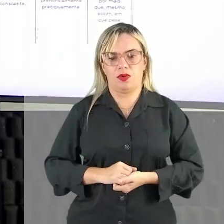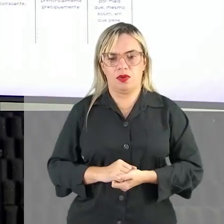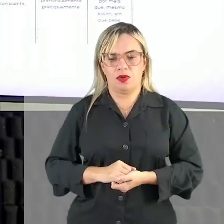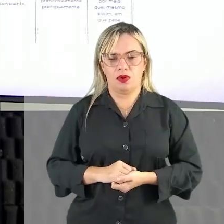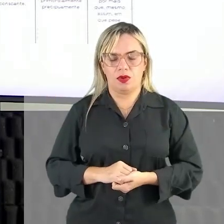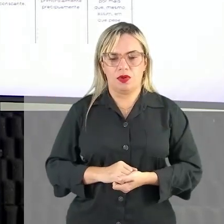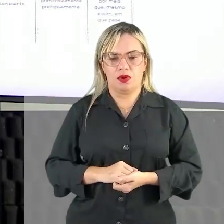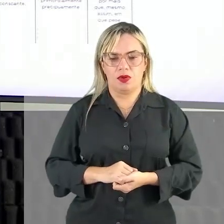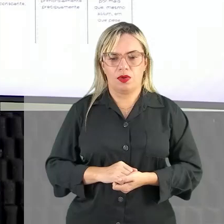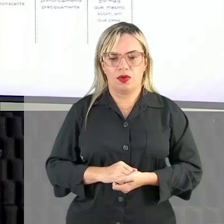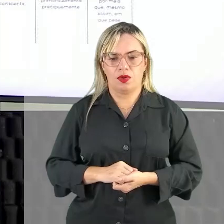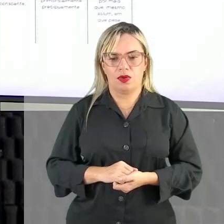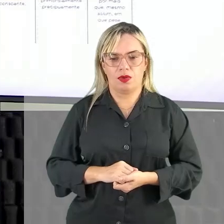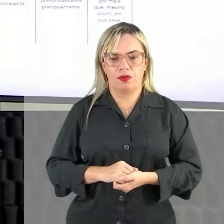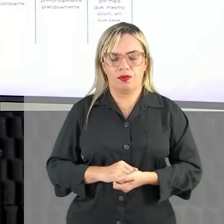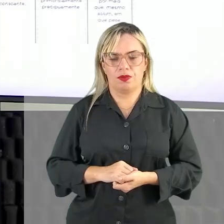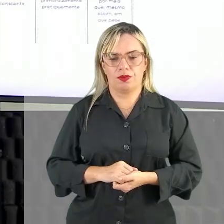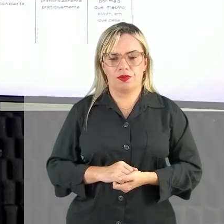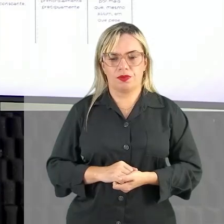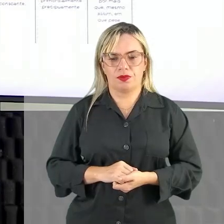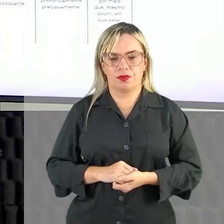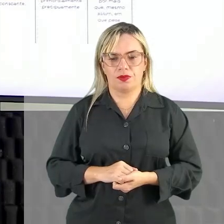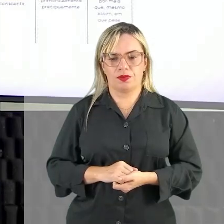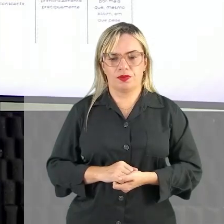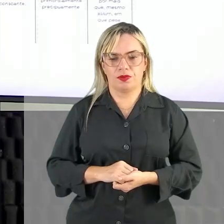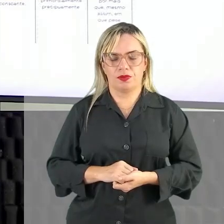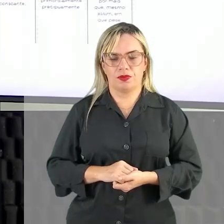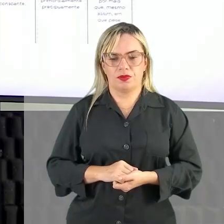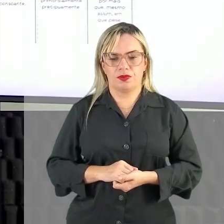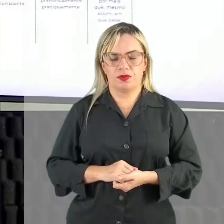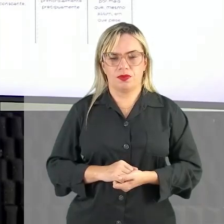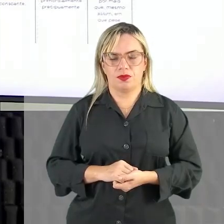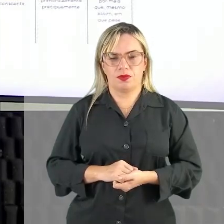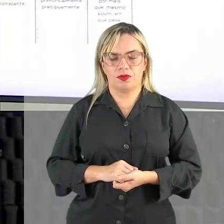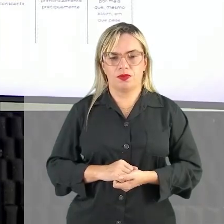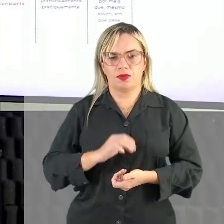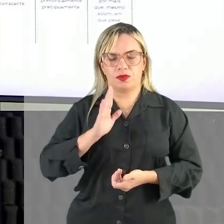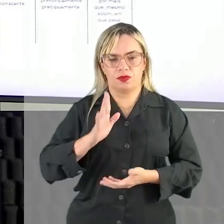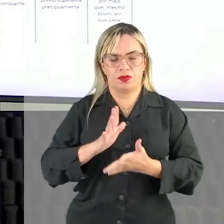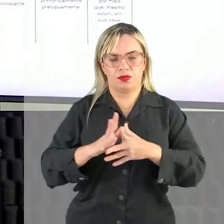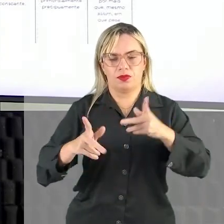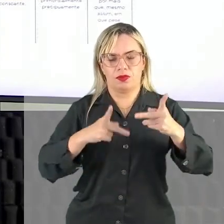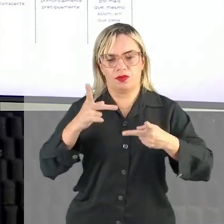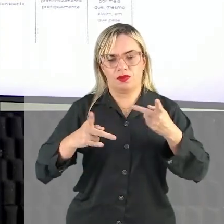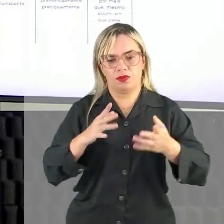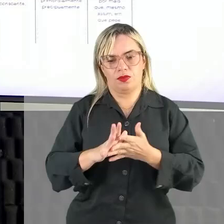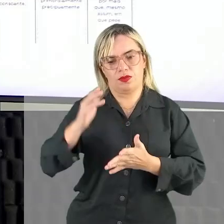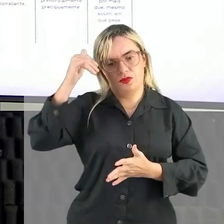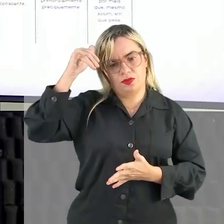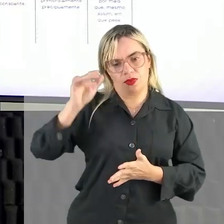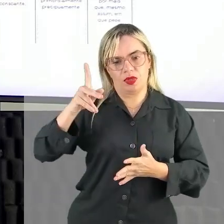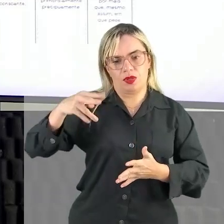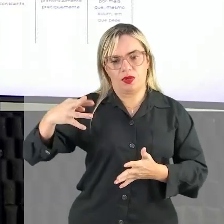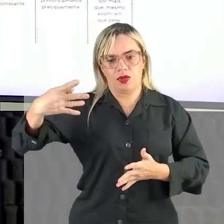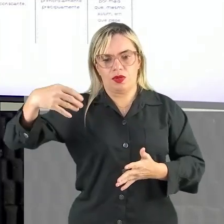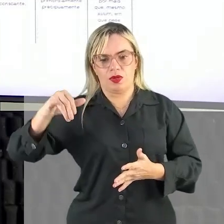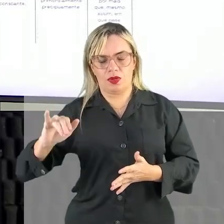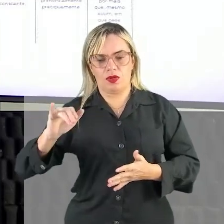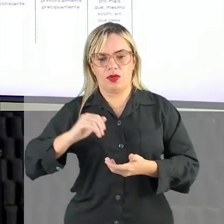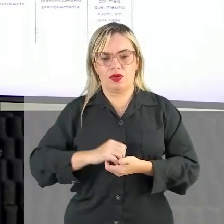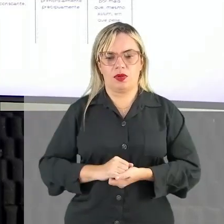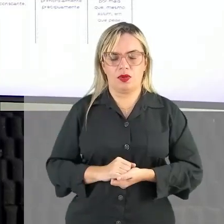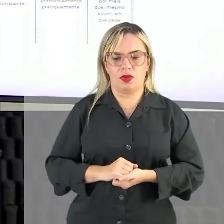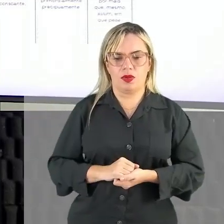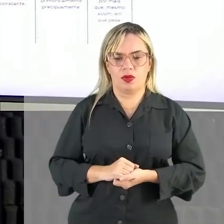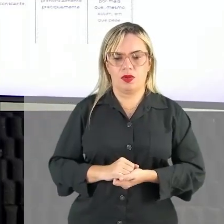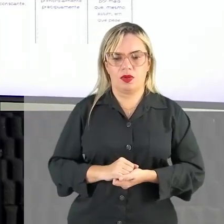primeiro lugar em primeira análise a princípio a priori já falamos que ele não ele deve ser evitado aqui eh em